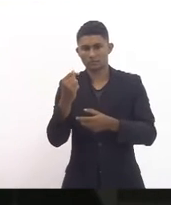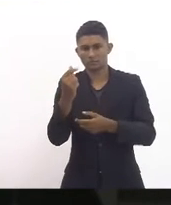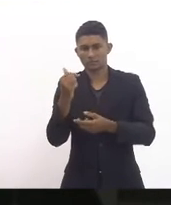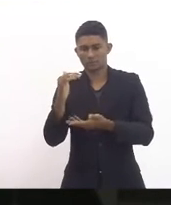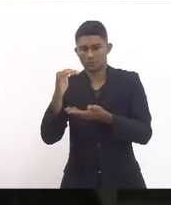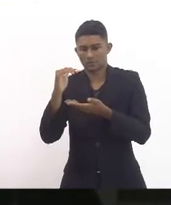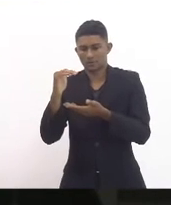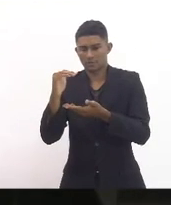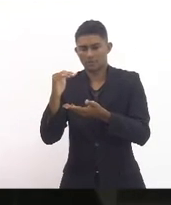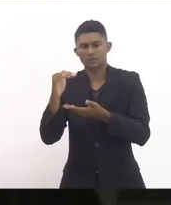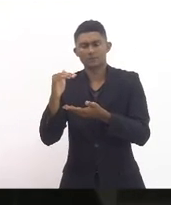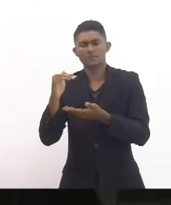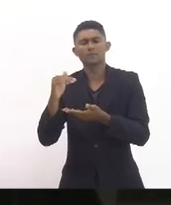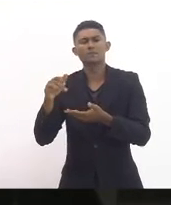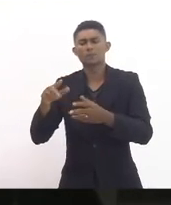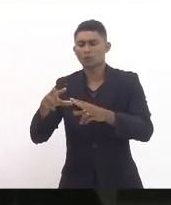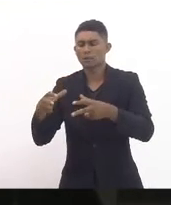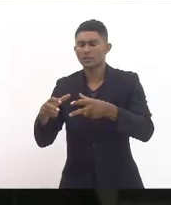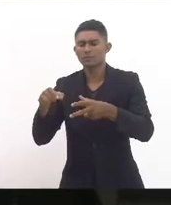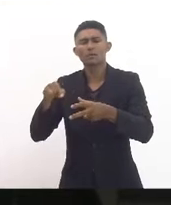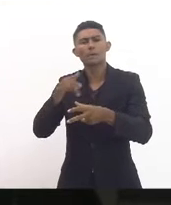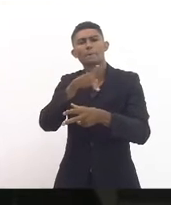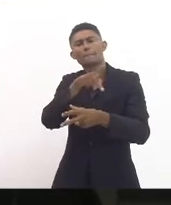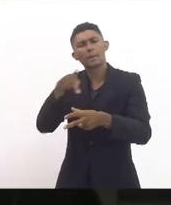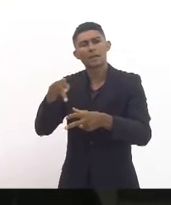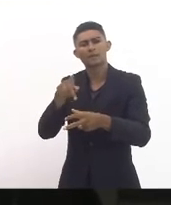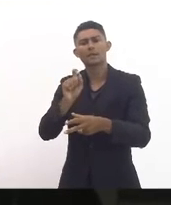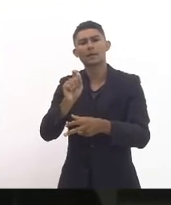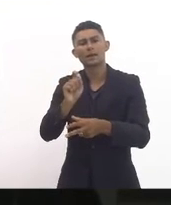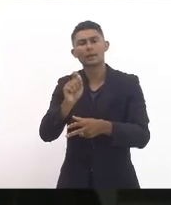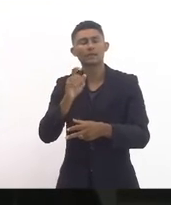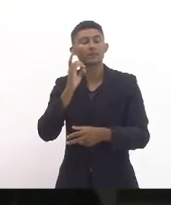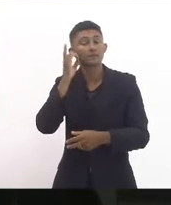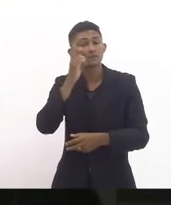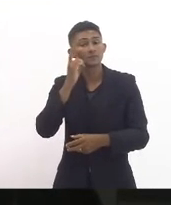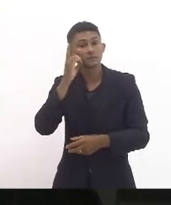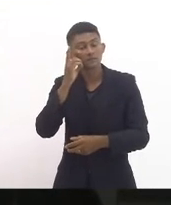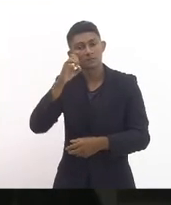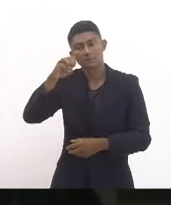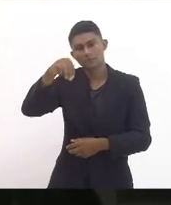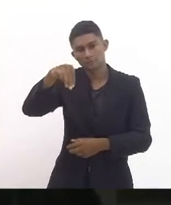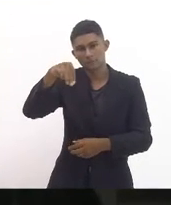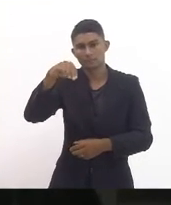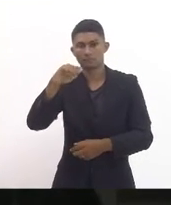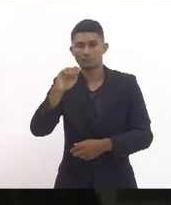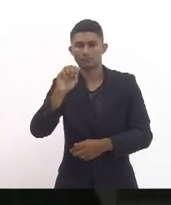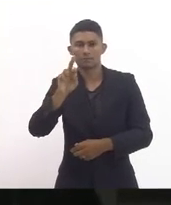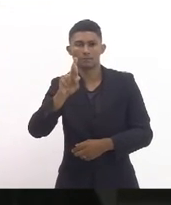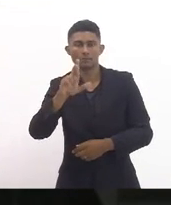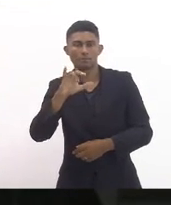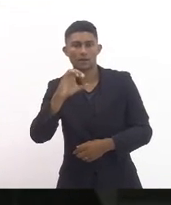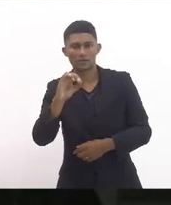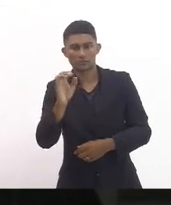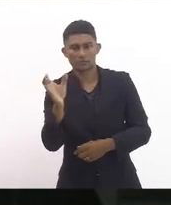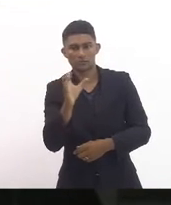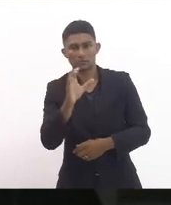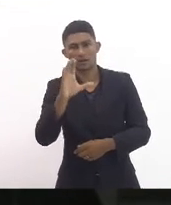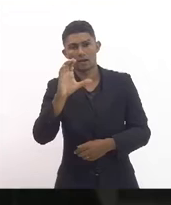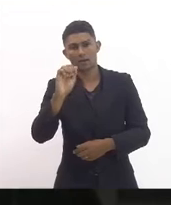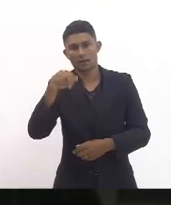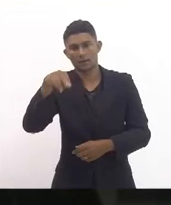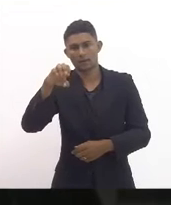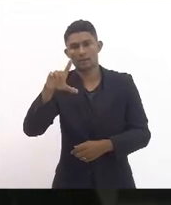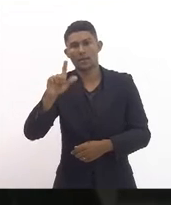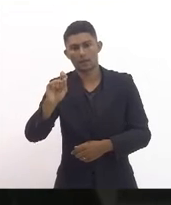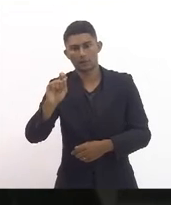presidida pelo Deputado Marcio canela que contou com a